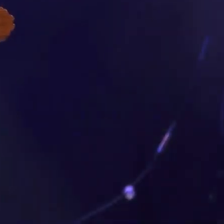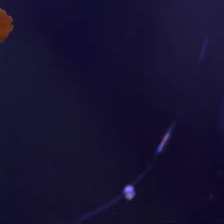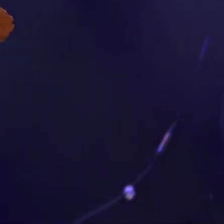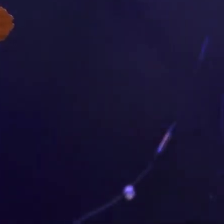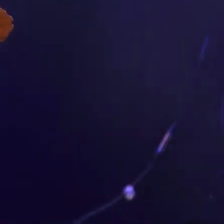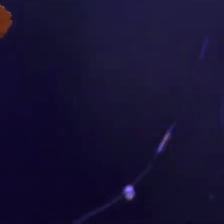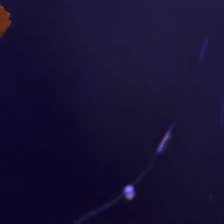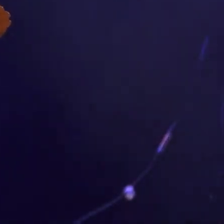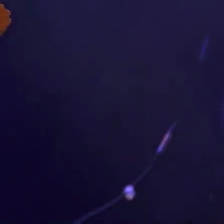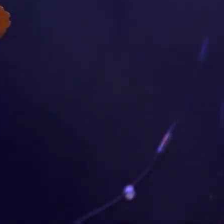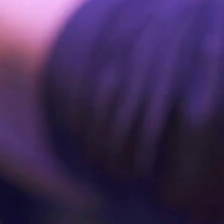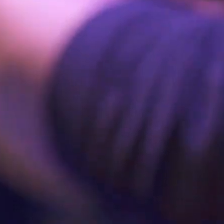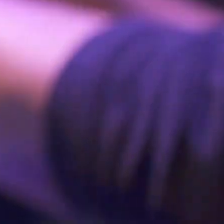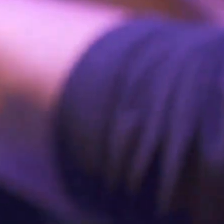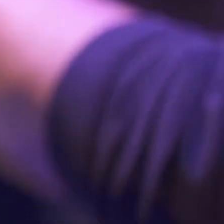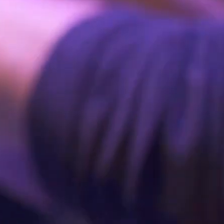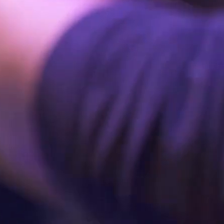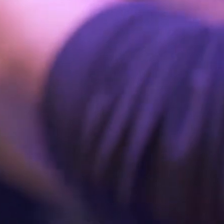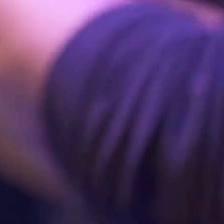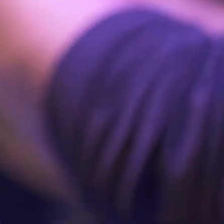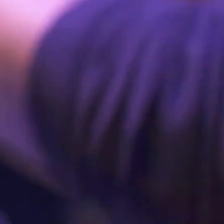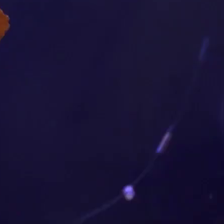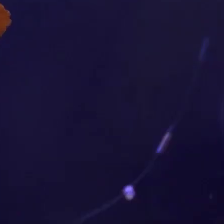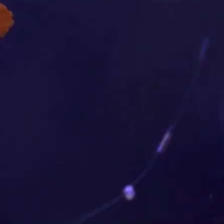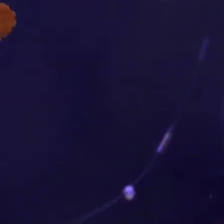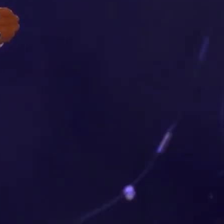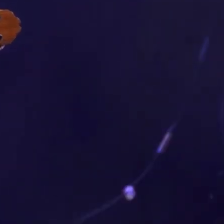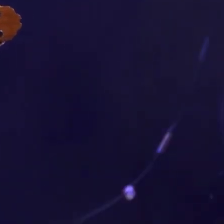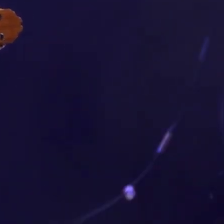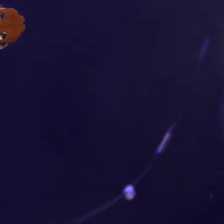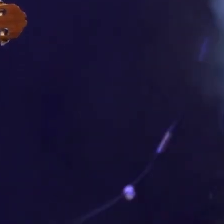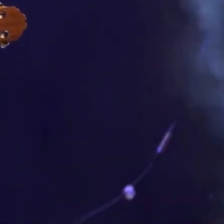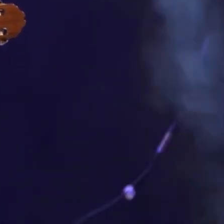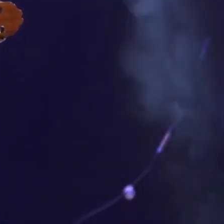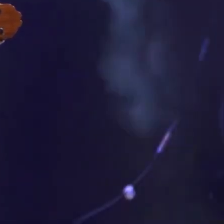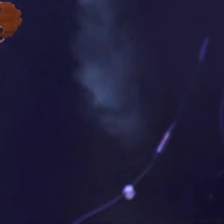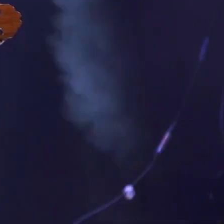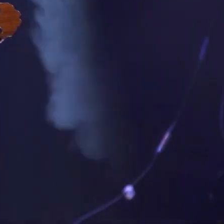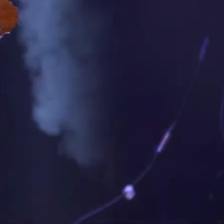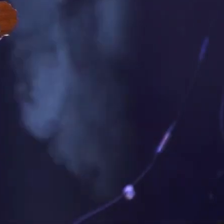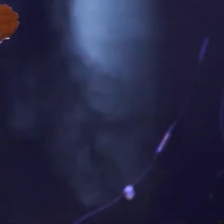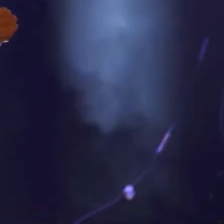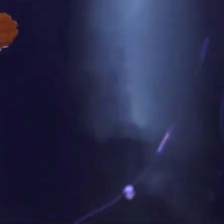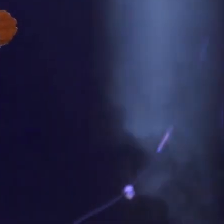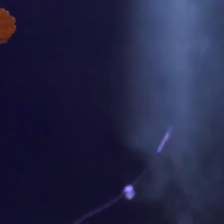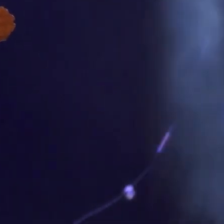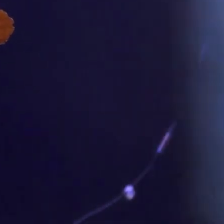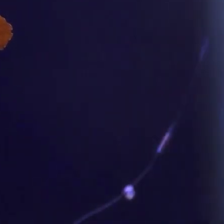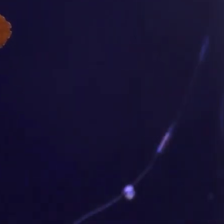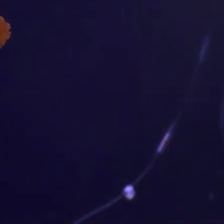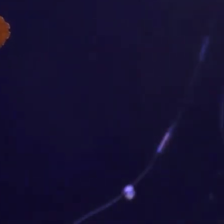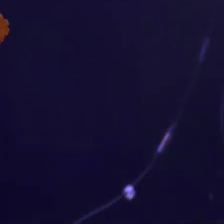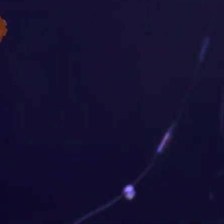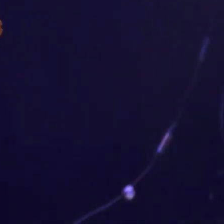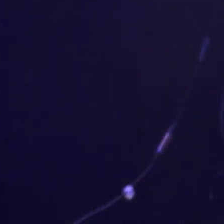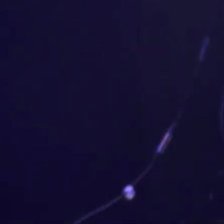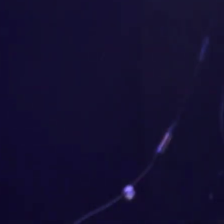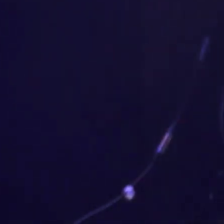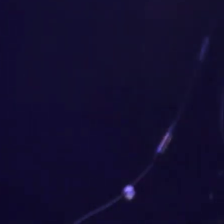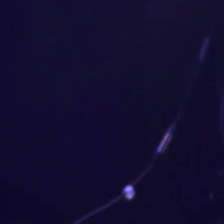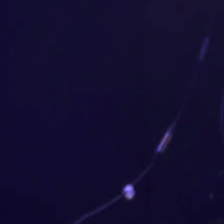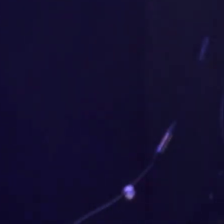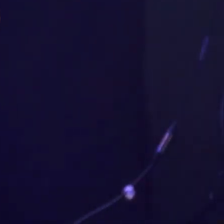da ovinha ali do arinho. Sou amazonês, não é fuleiragem, eu sou bem